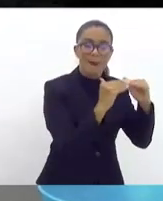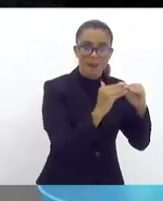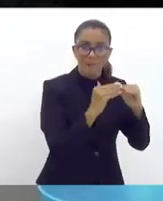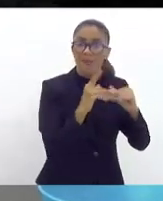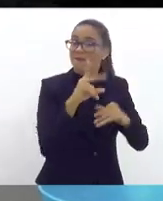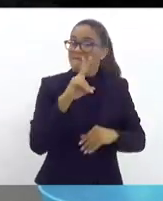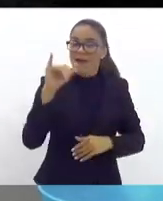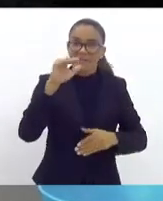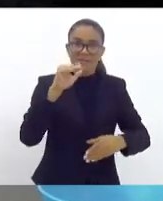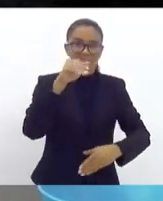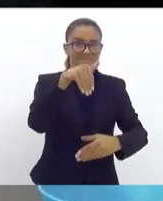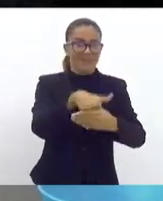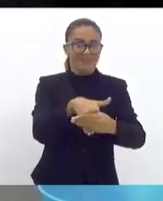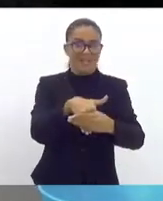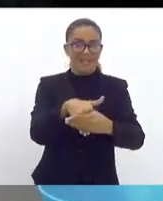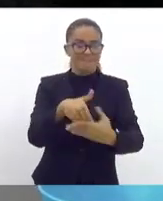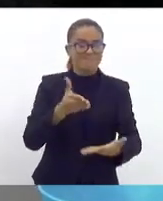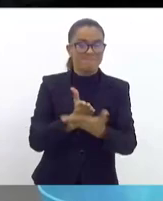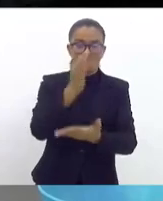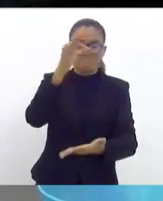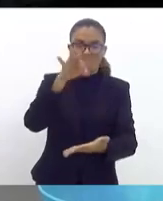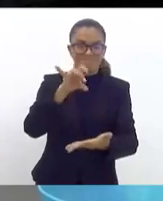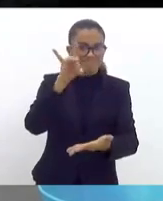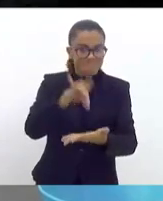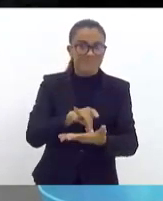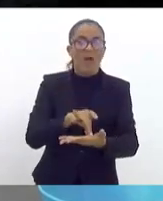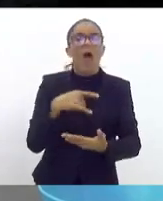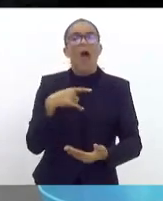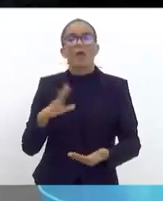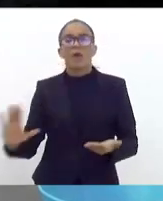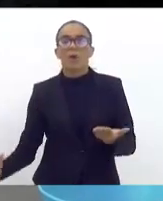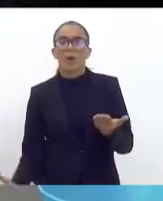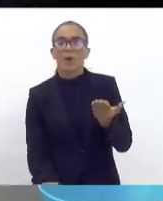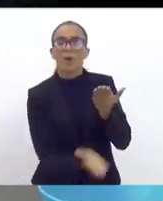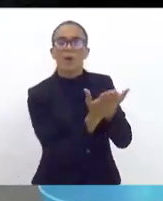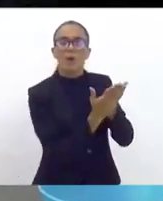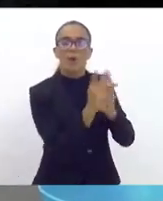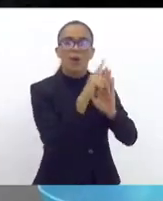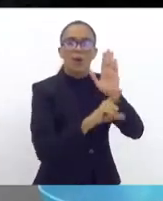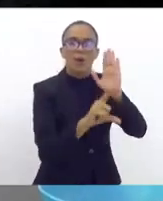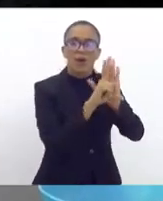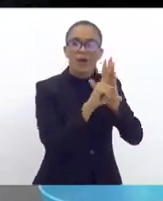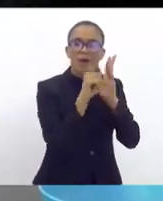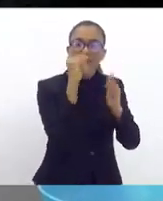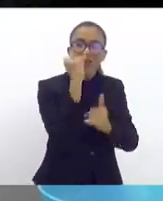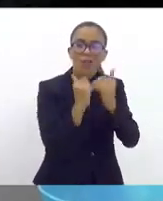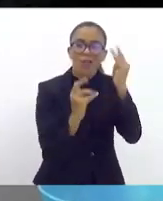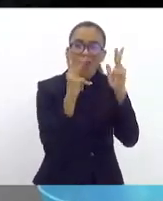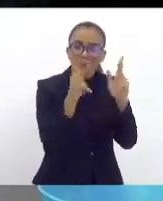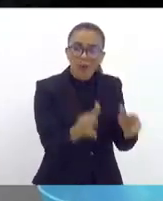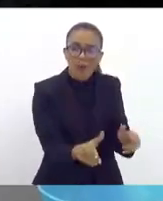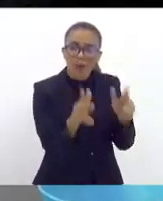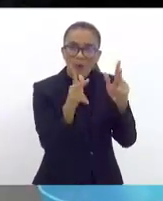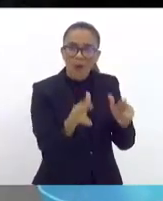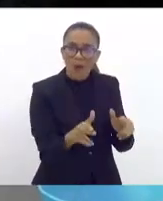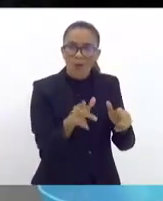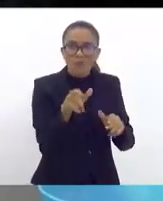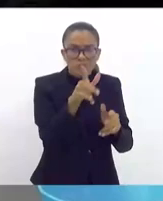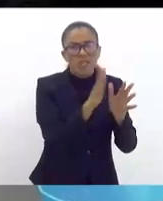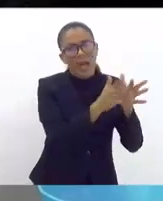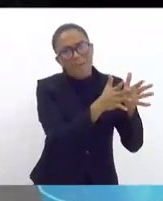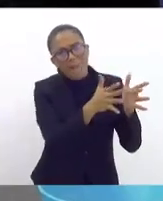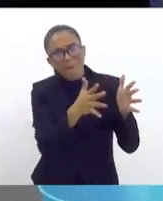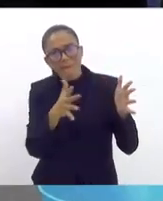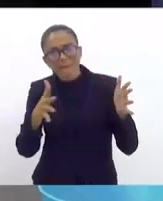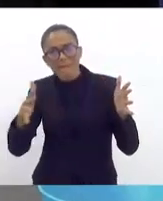da votação aí eu vou lá e protocolo um de igual teor depois de vossa excelência fazer todo um caminho largo